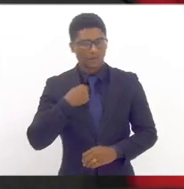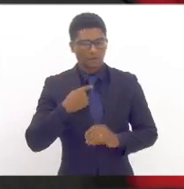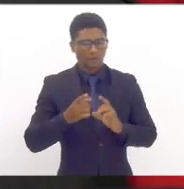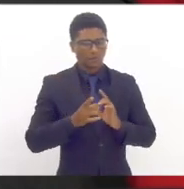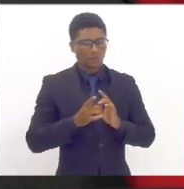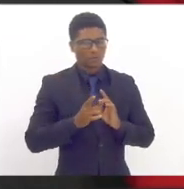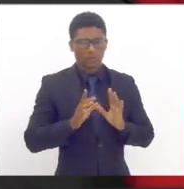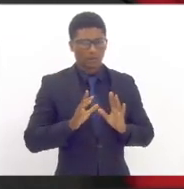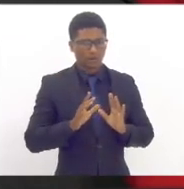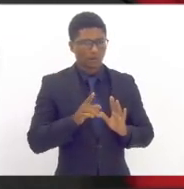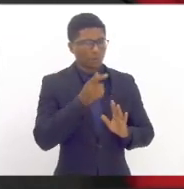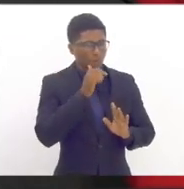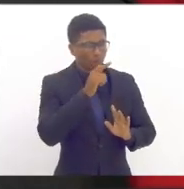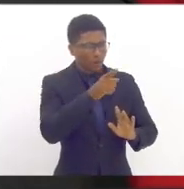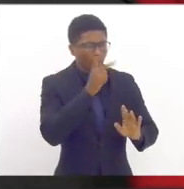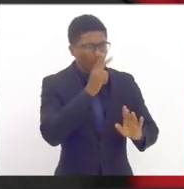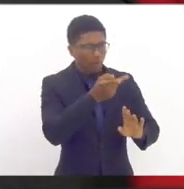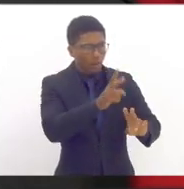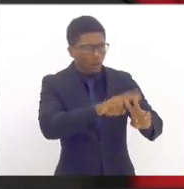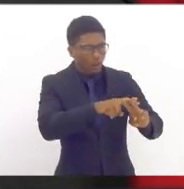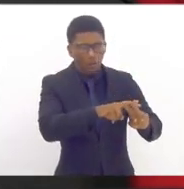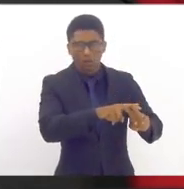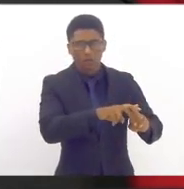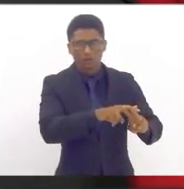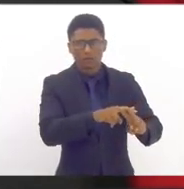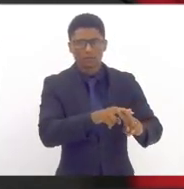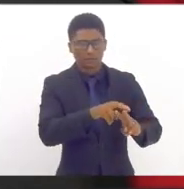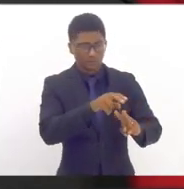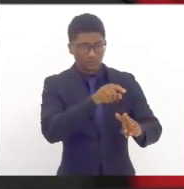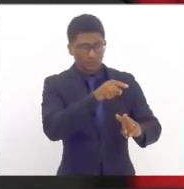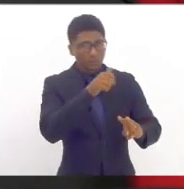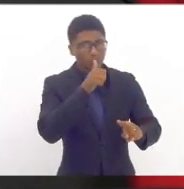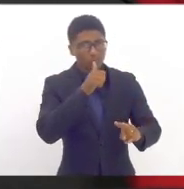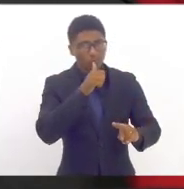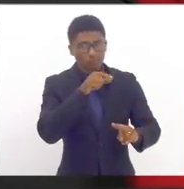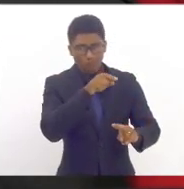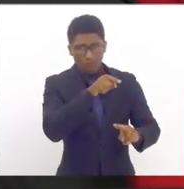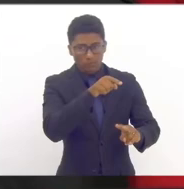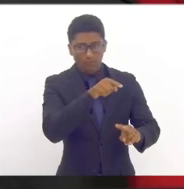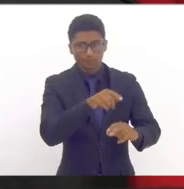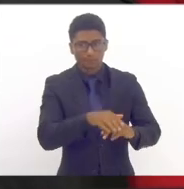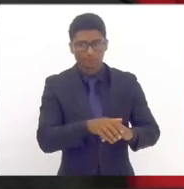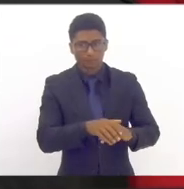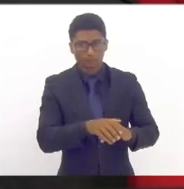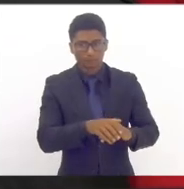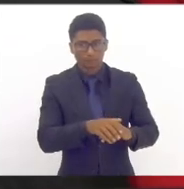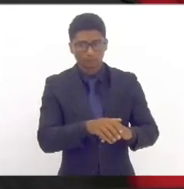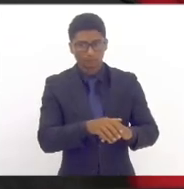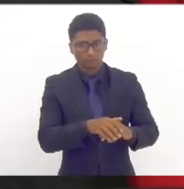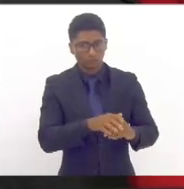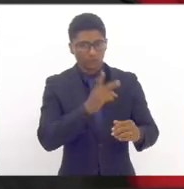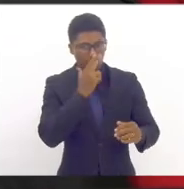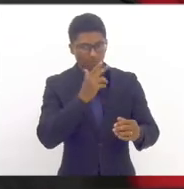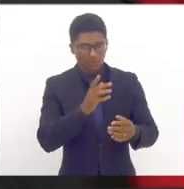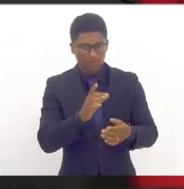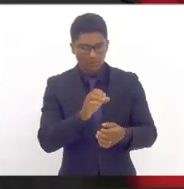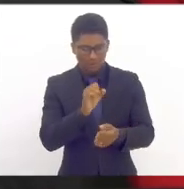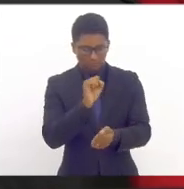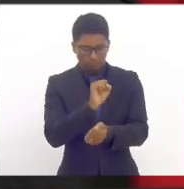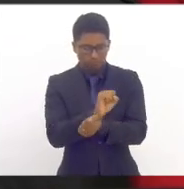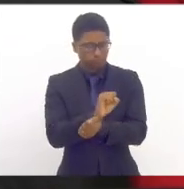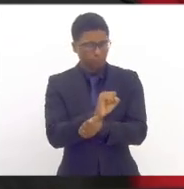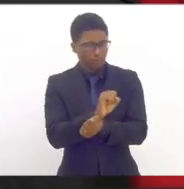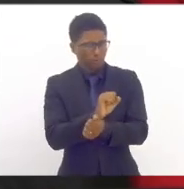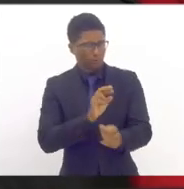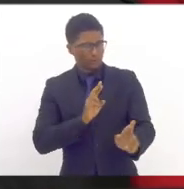não for. Mesmo quando as correntes dela forem muito diferentes das minhas. Por